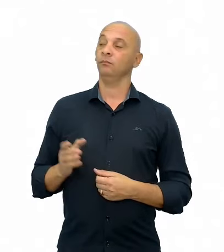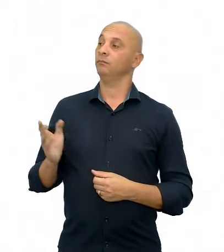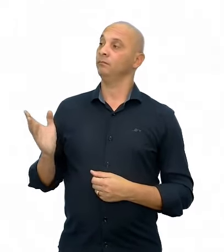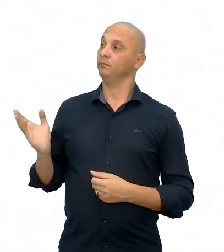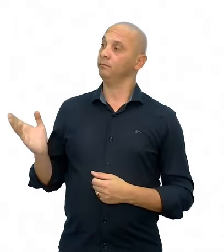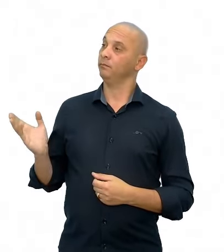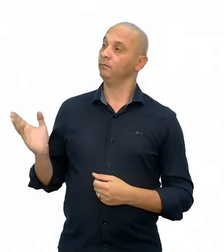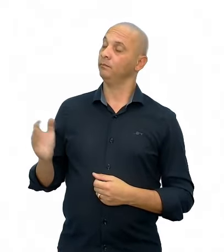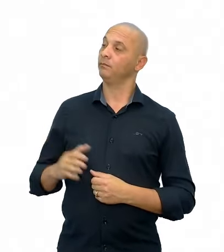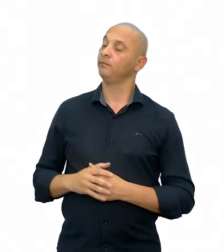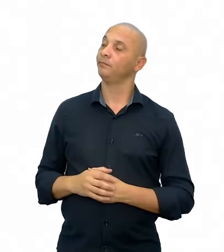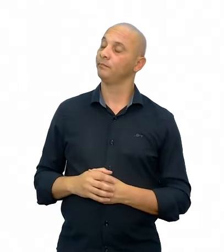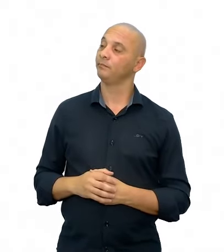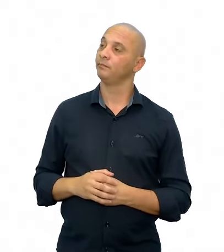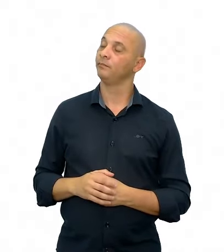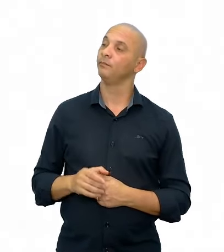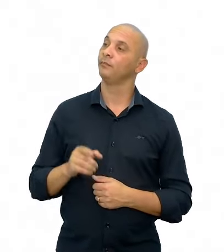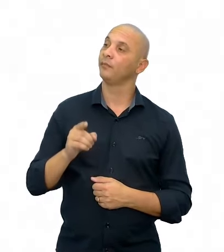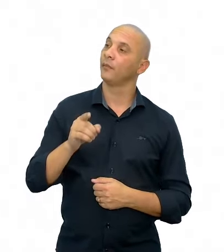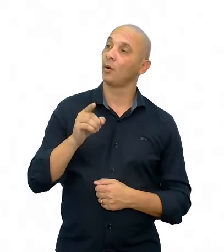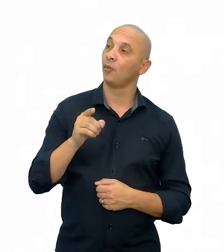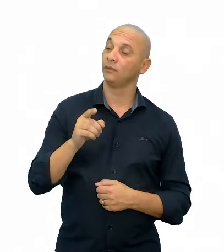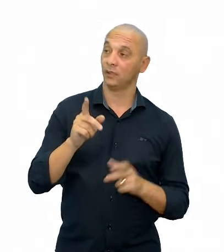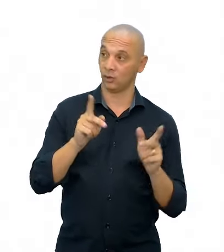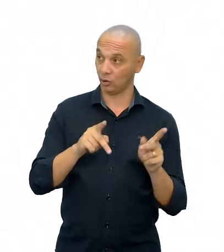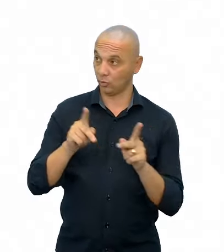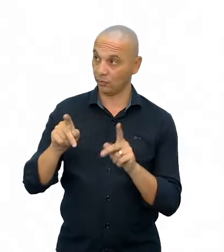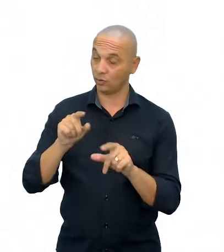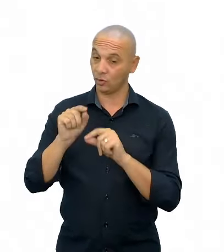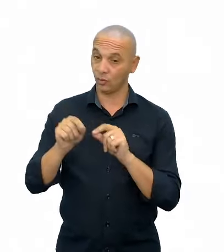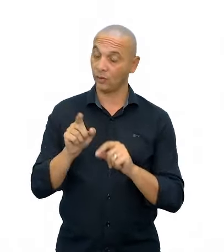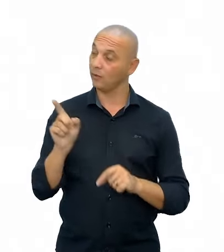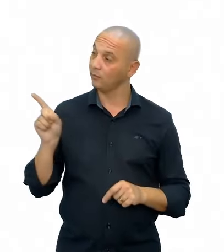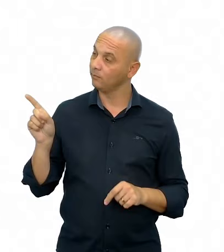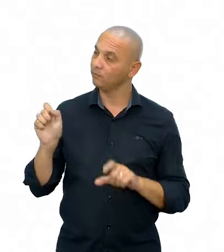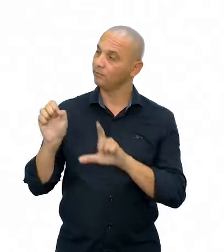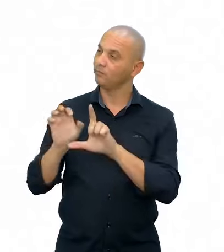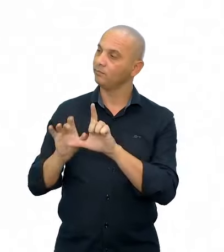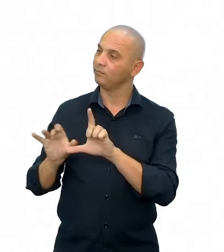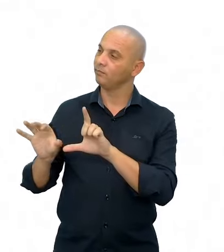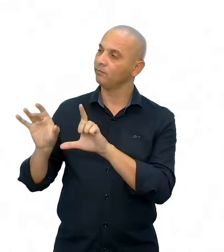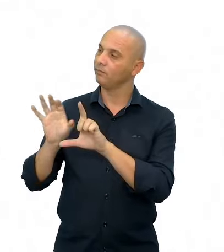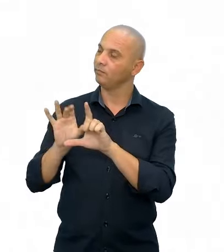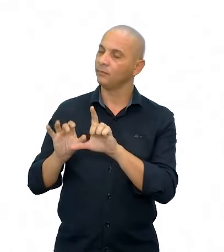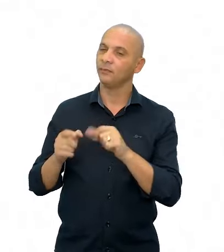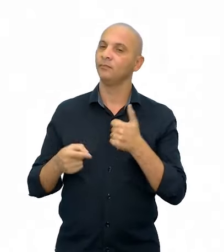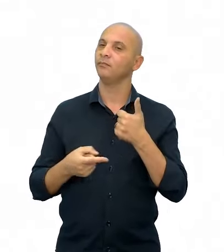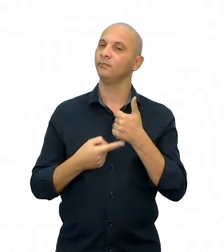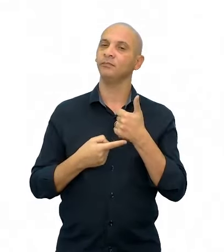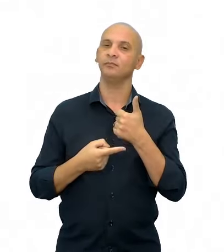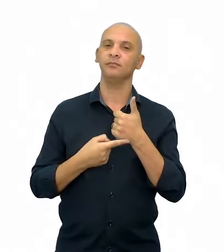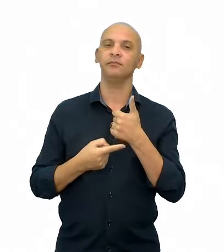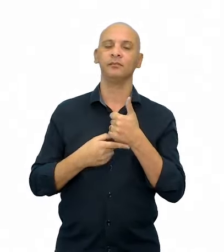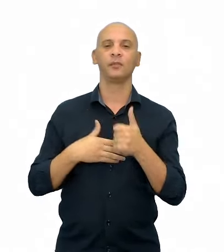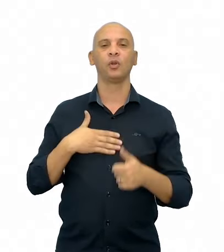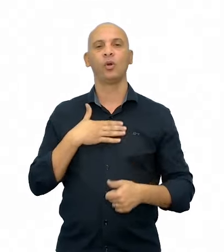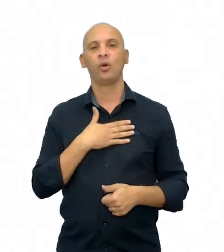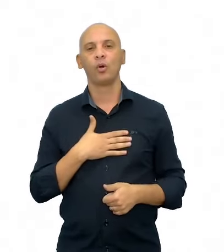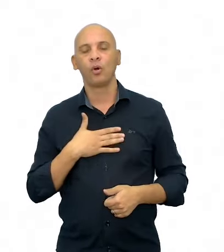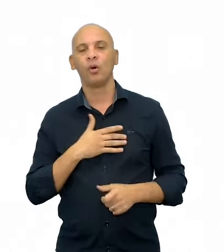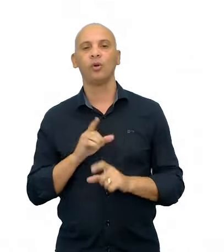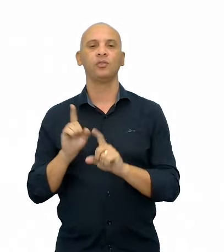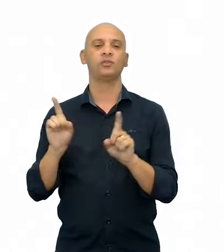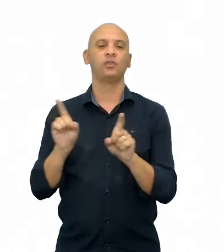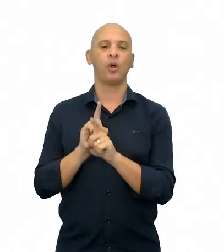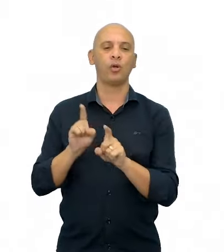Neste slide aqui, gente, a gente pede, né, a gentileza que avaliem o nosso encontro, né, através